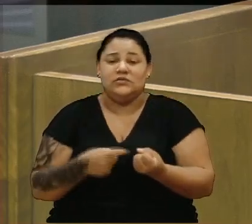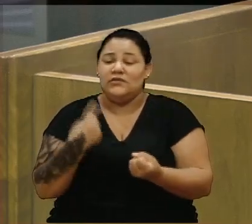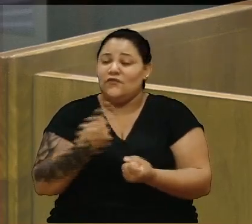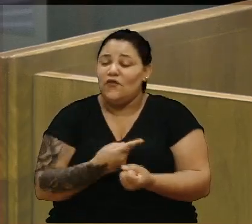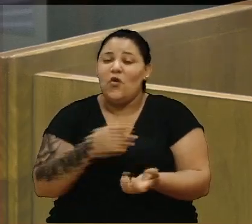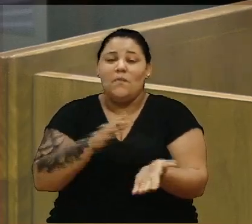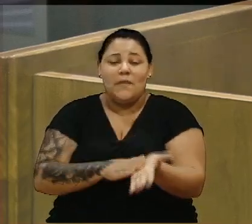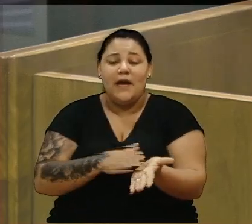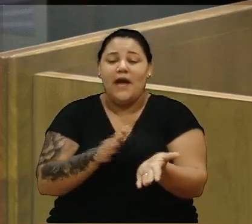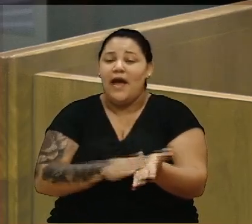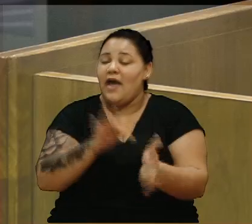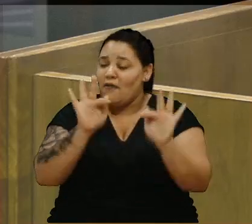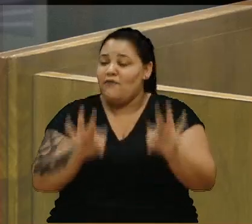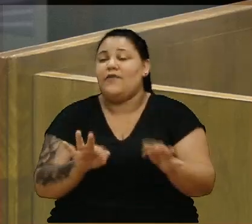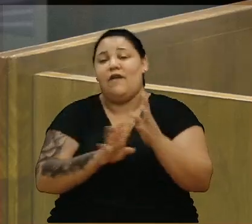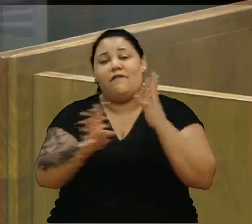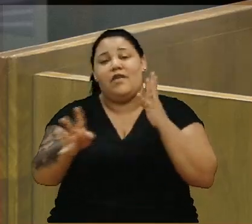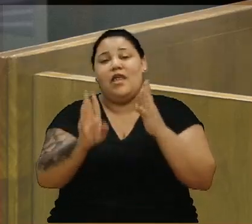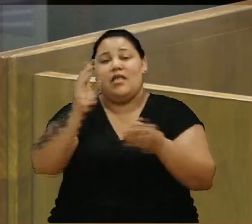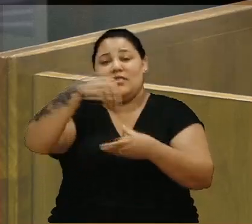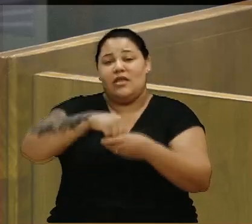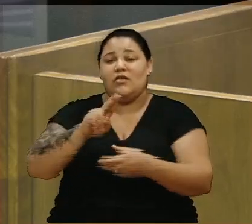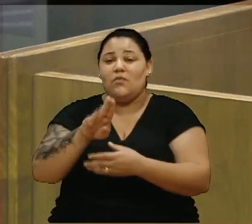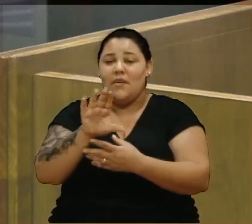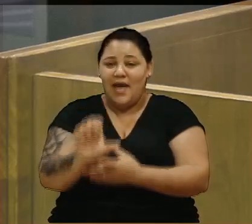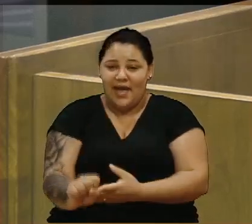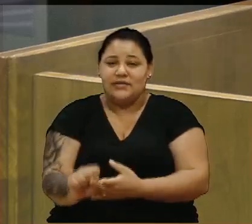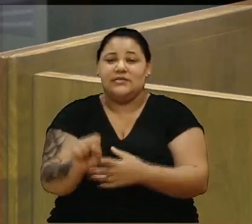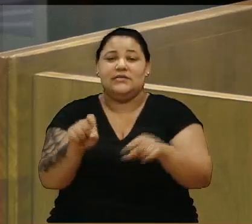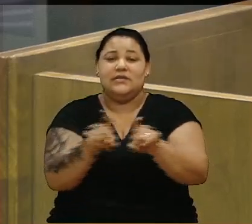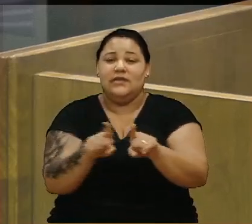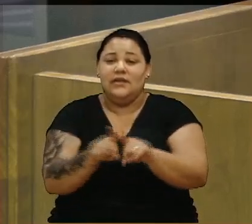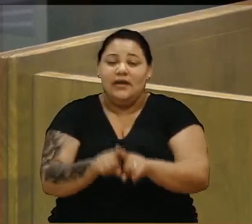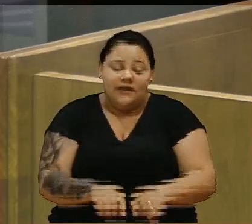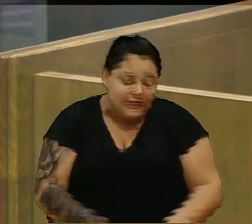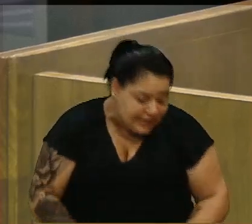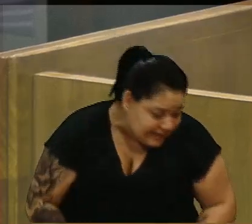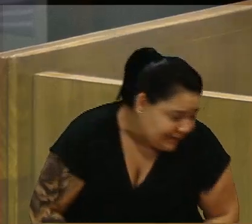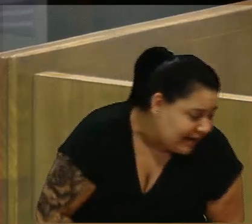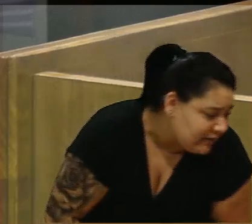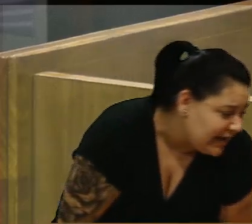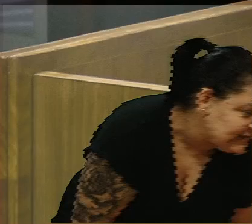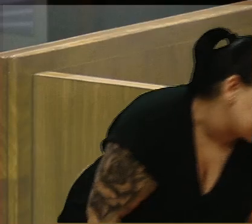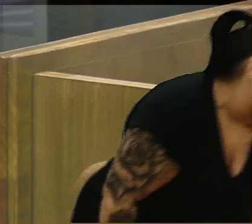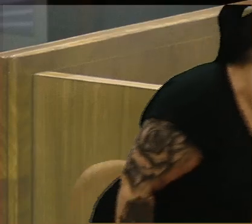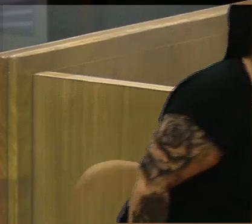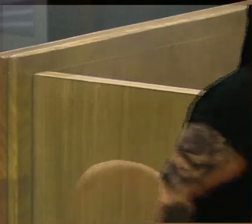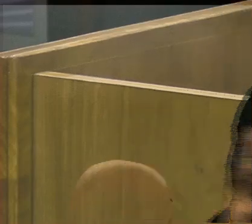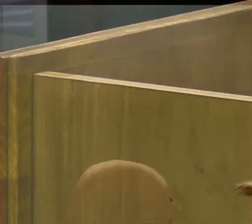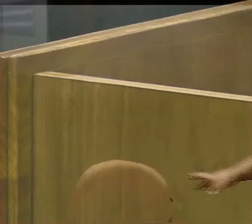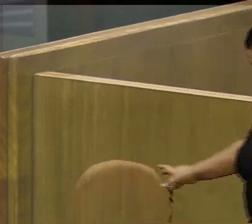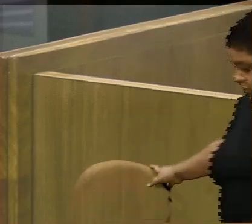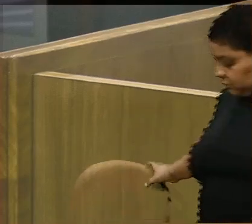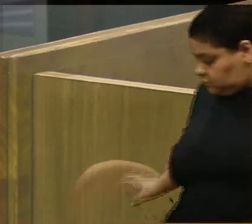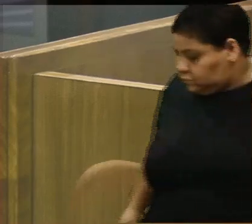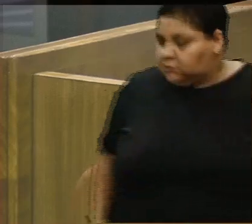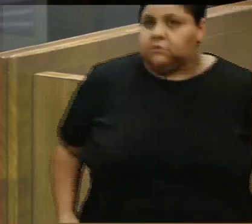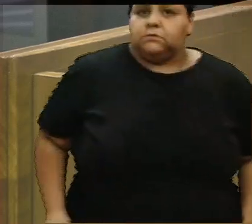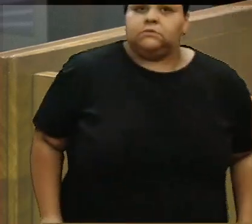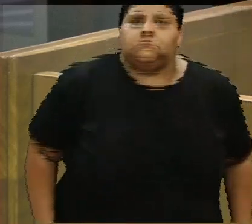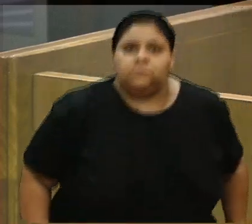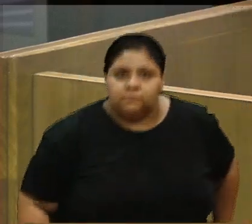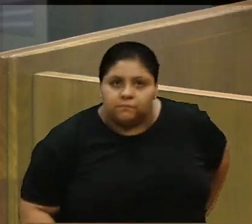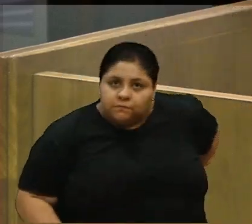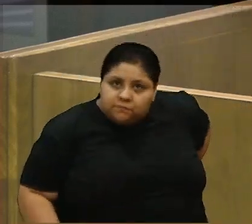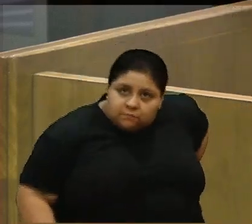é o fim da fila nas UBSs. Ampliação da marcação de consultas por telefone, mas claro que nós precisamos ter mais profissionais também para marcar